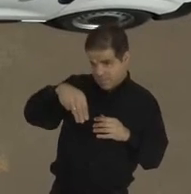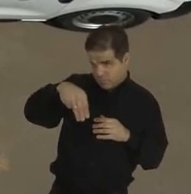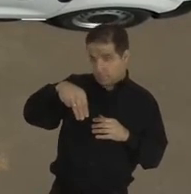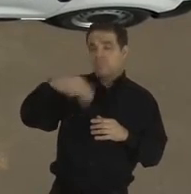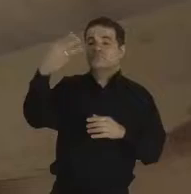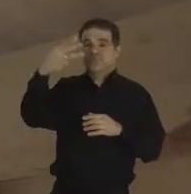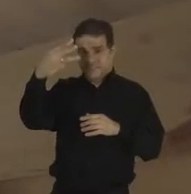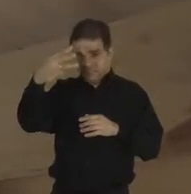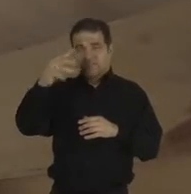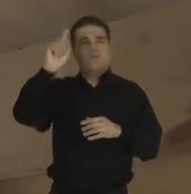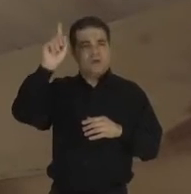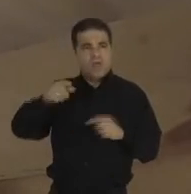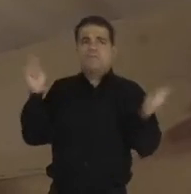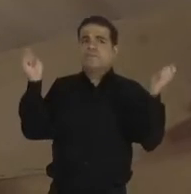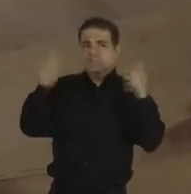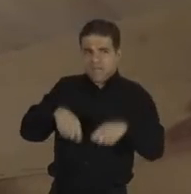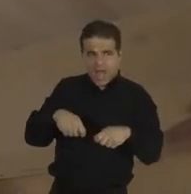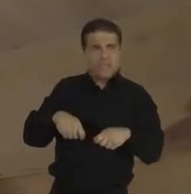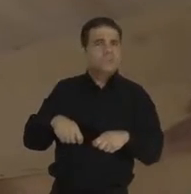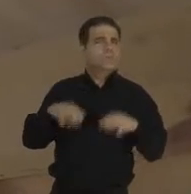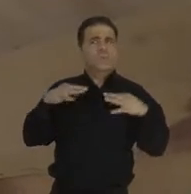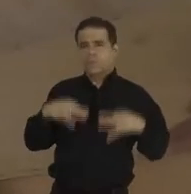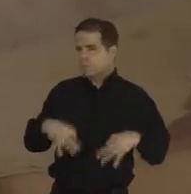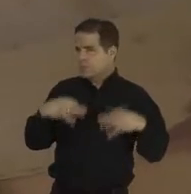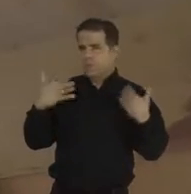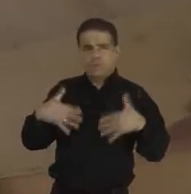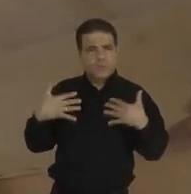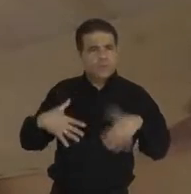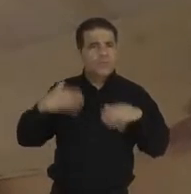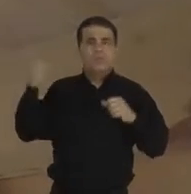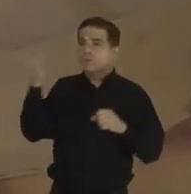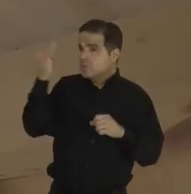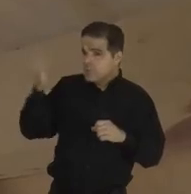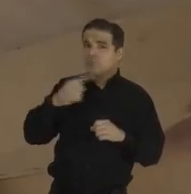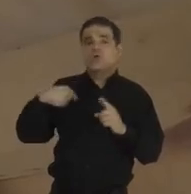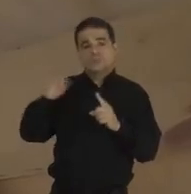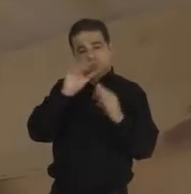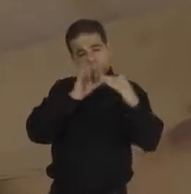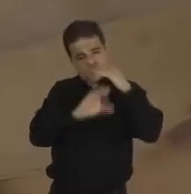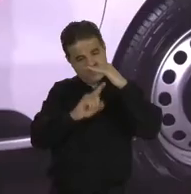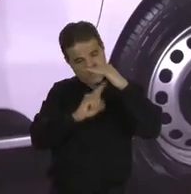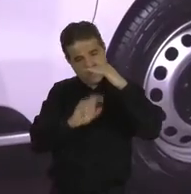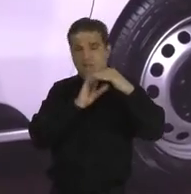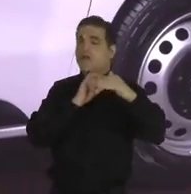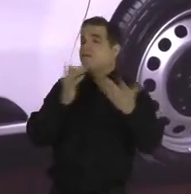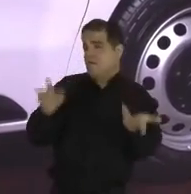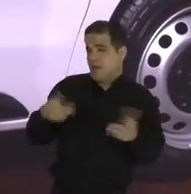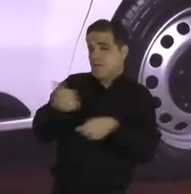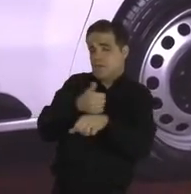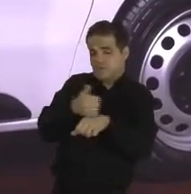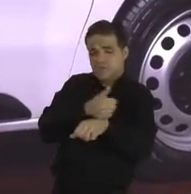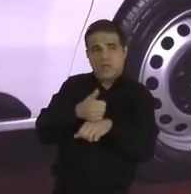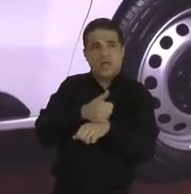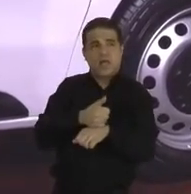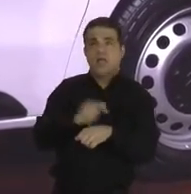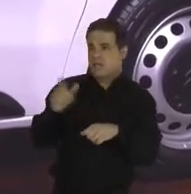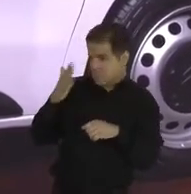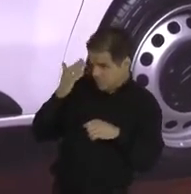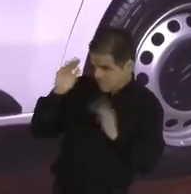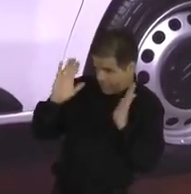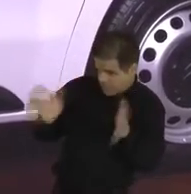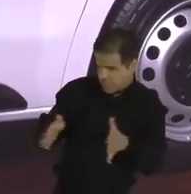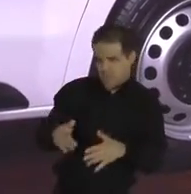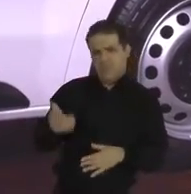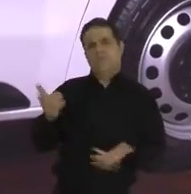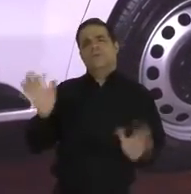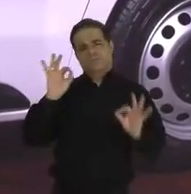metros cúbicos é uma capacidade super importante para os nossos clientes profissionais e essa roupa seja é famosa né